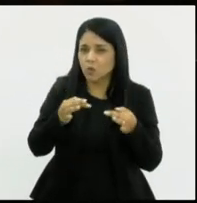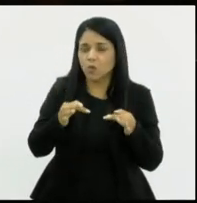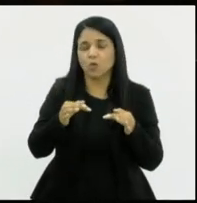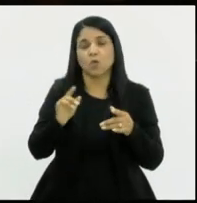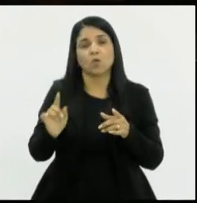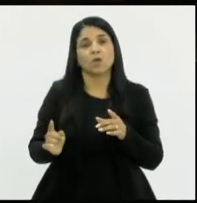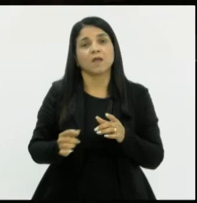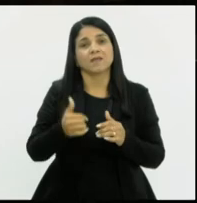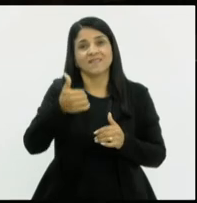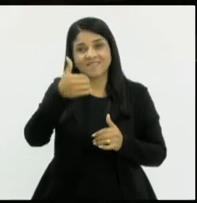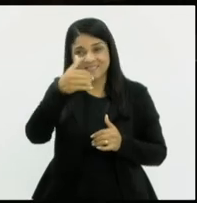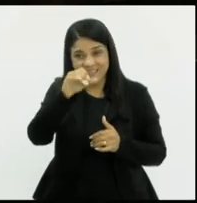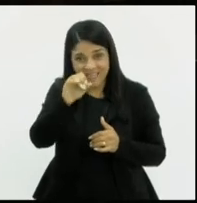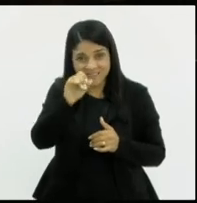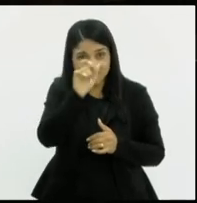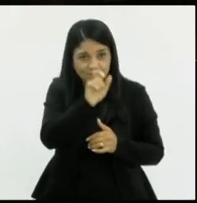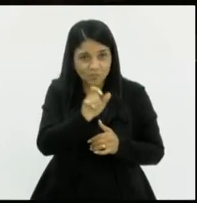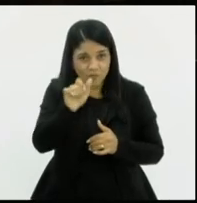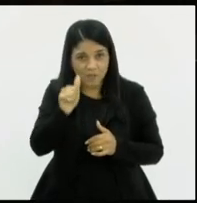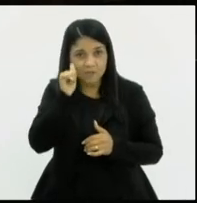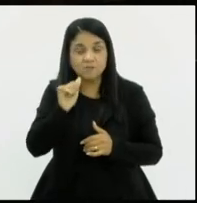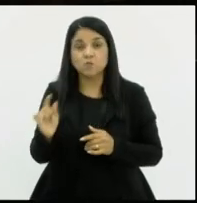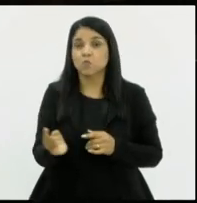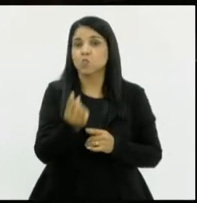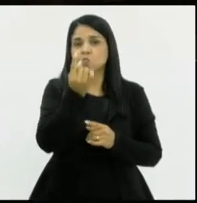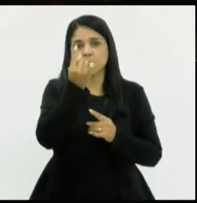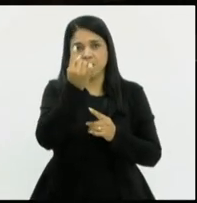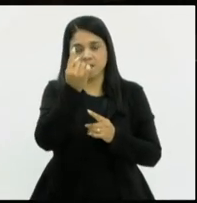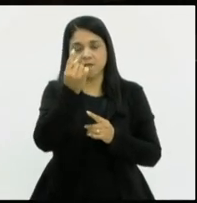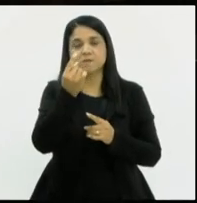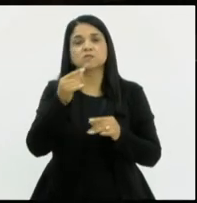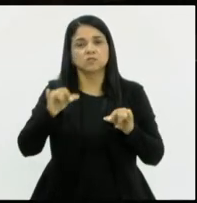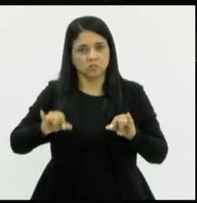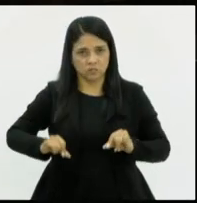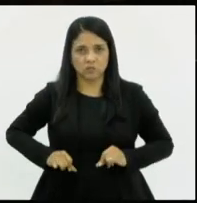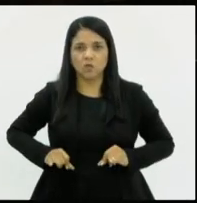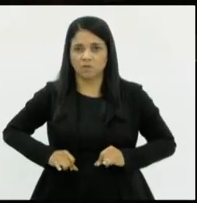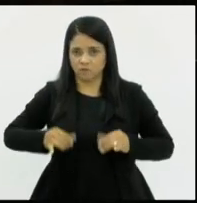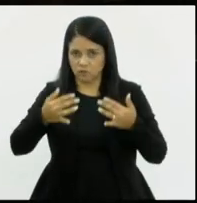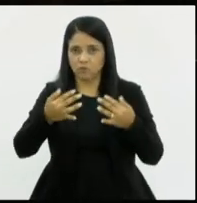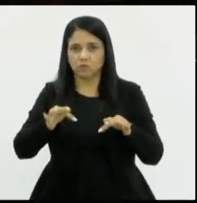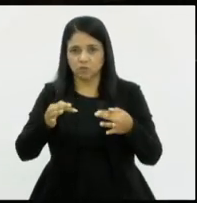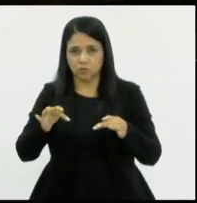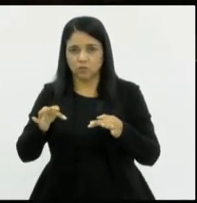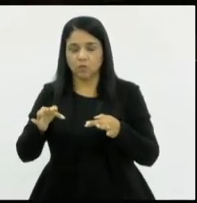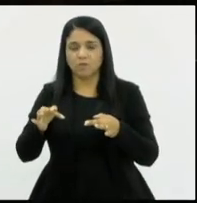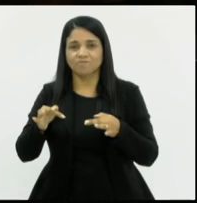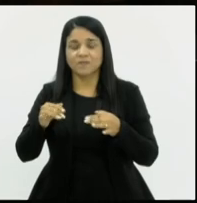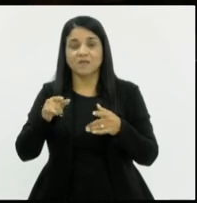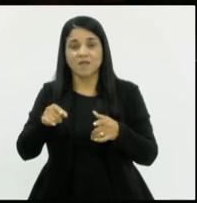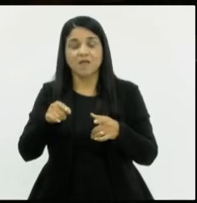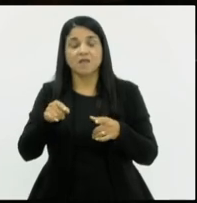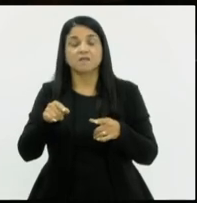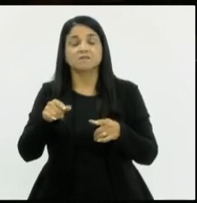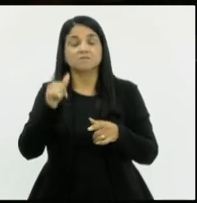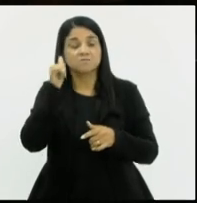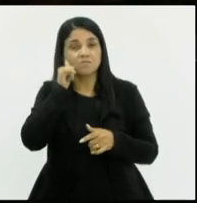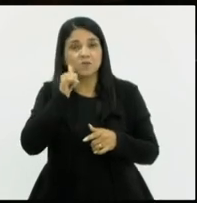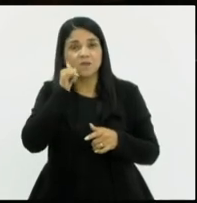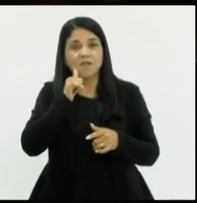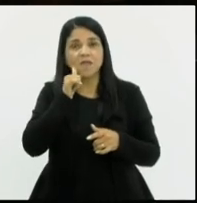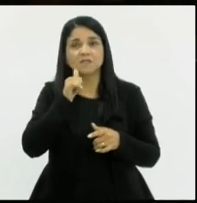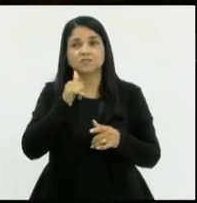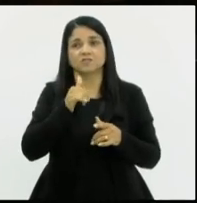endometriose. E essa lei, com certeza, já tira as mulheres da invisibilidade, porque,